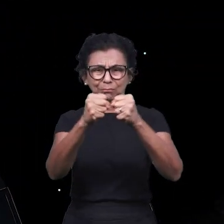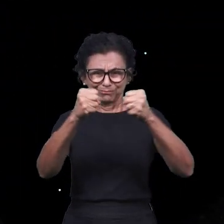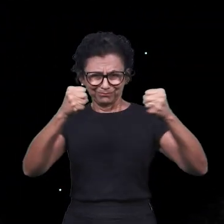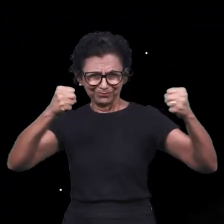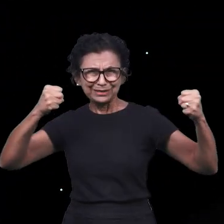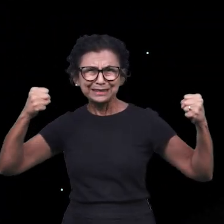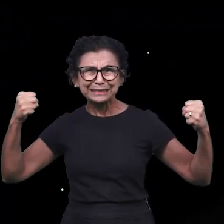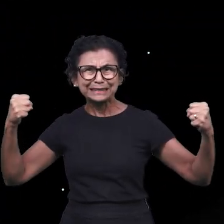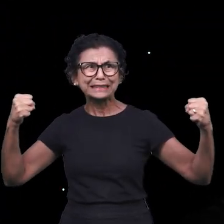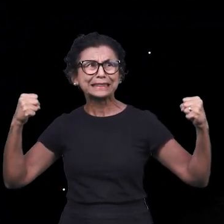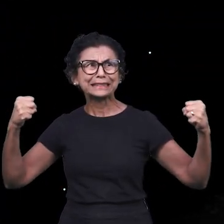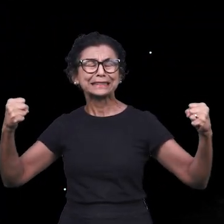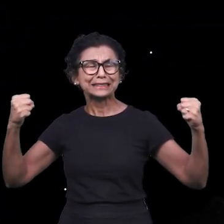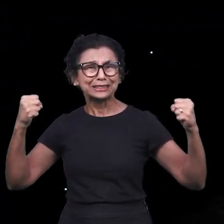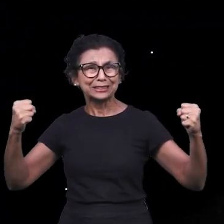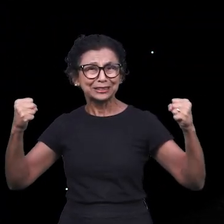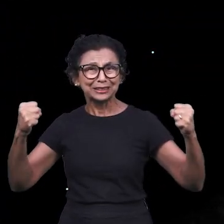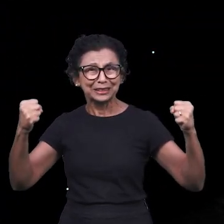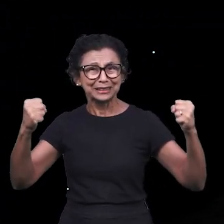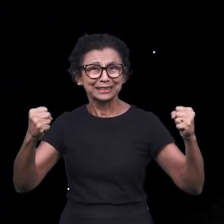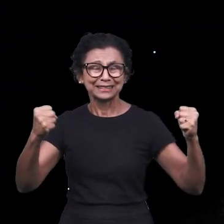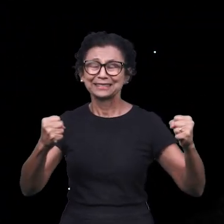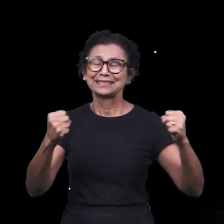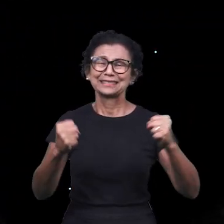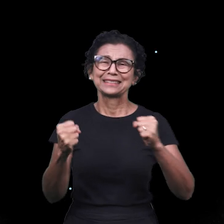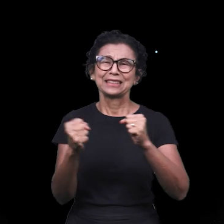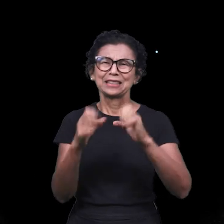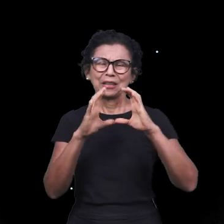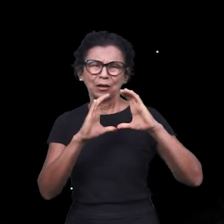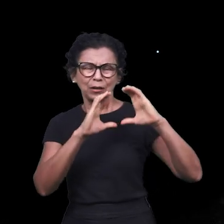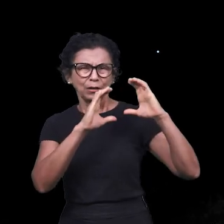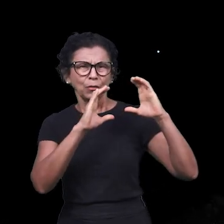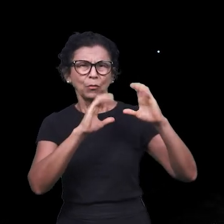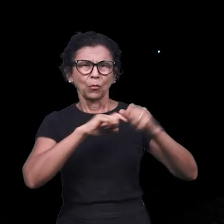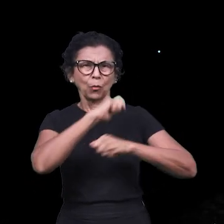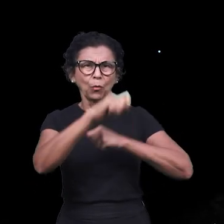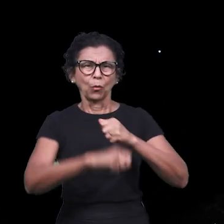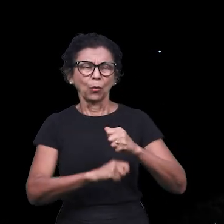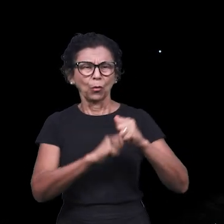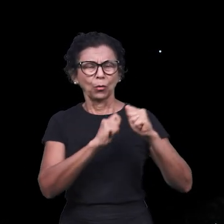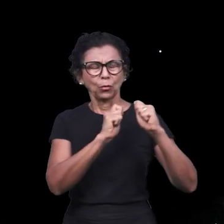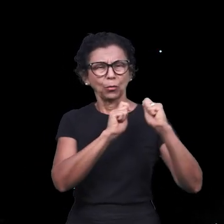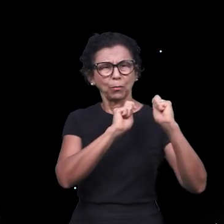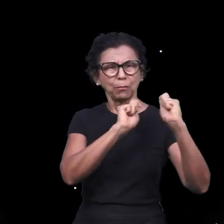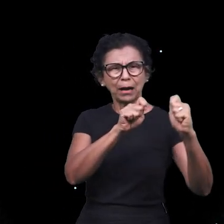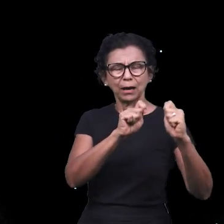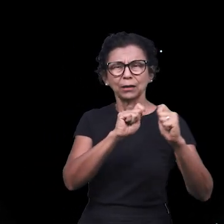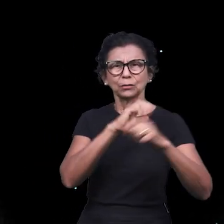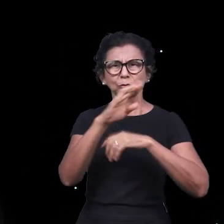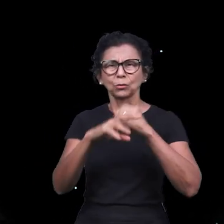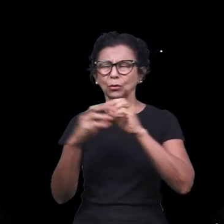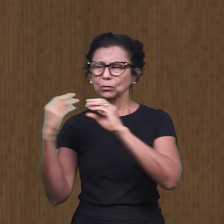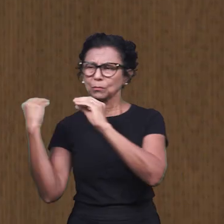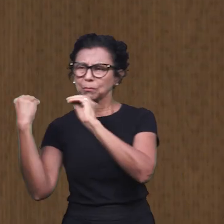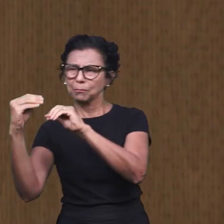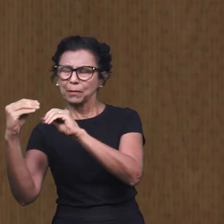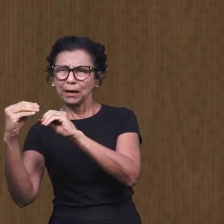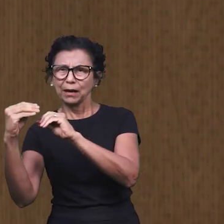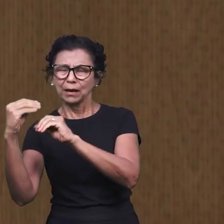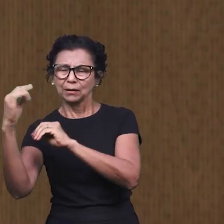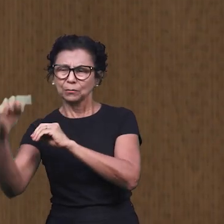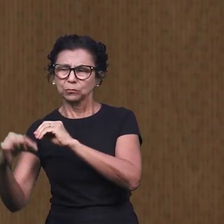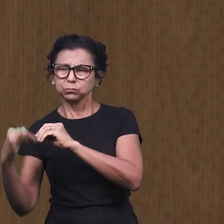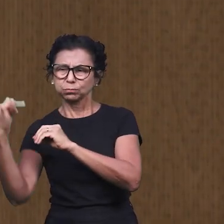satélite e vinha para a sede. Então a gente colocava cada pessoa em cada função para executar aquele produto,